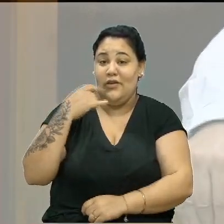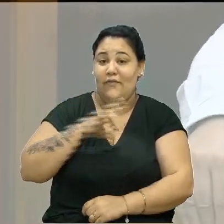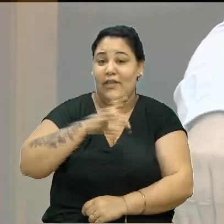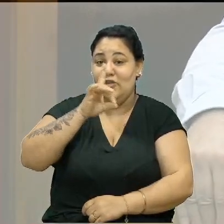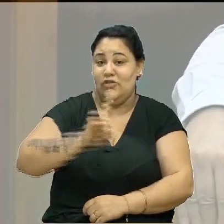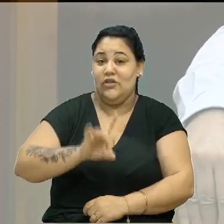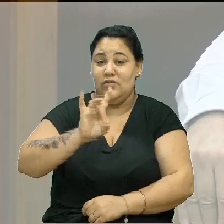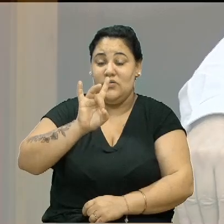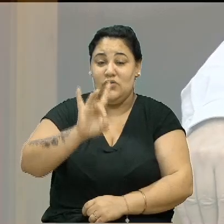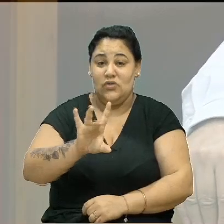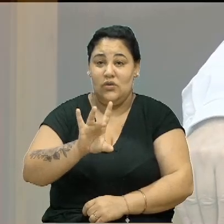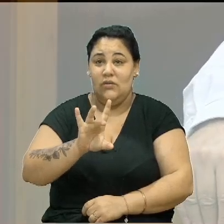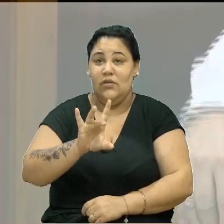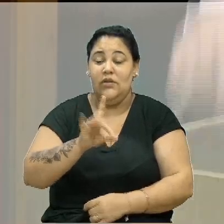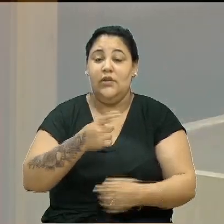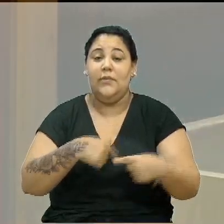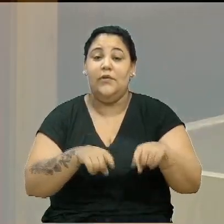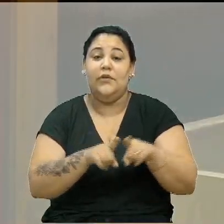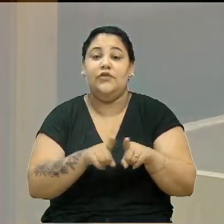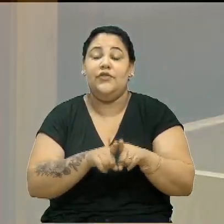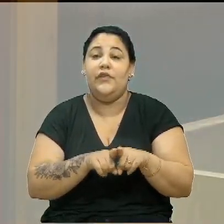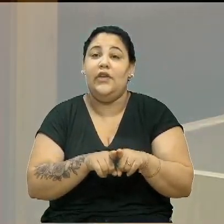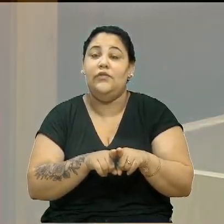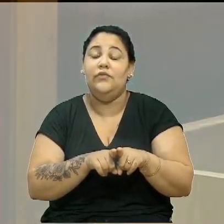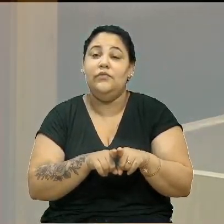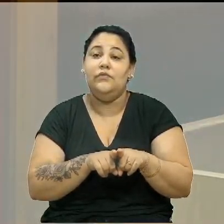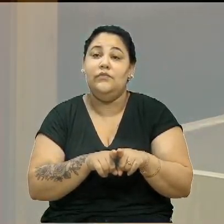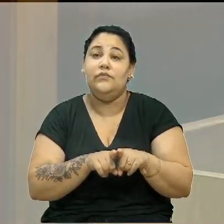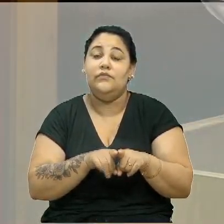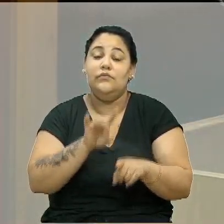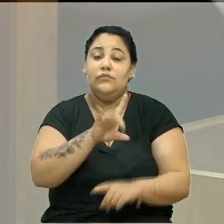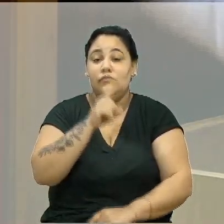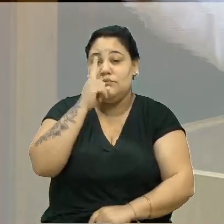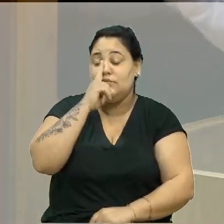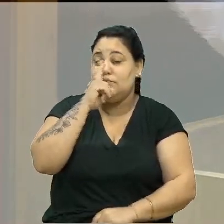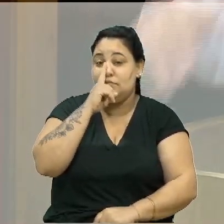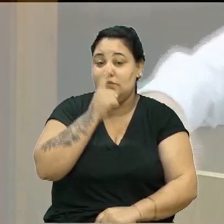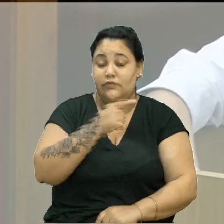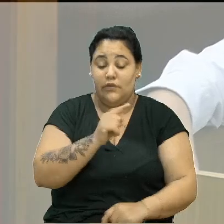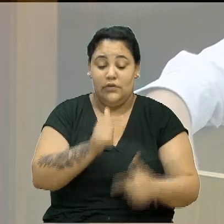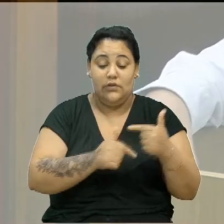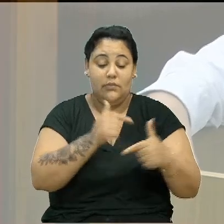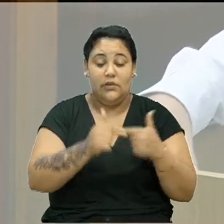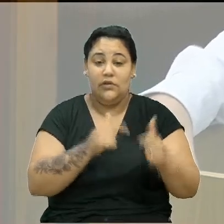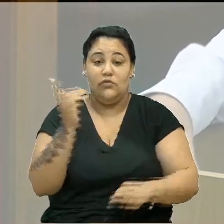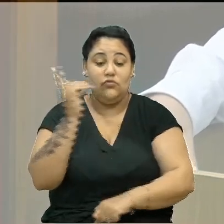somente ao turno parcial. Só que essa mãe vai trabalhar o dia